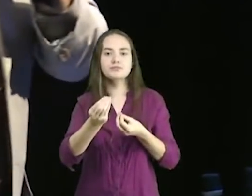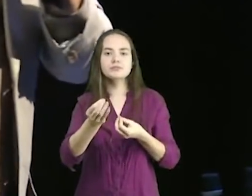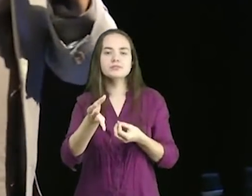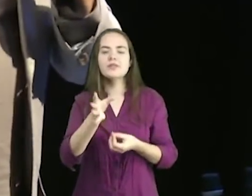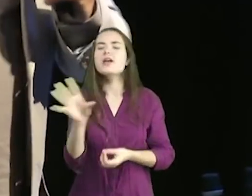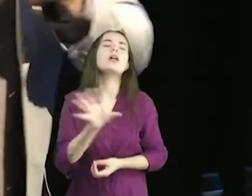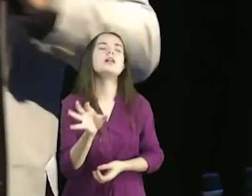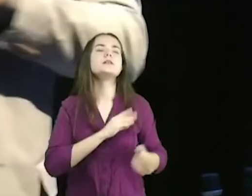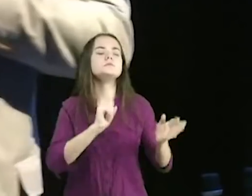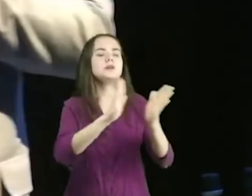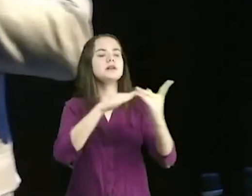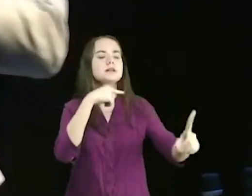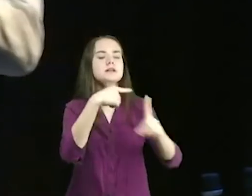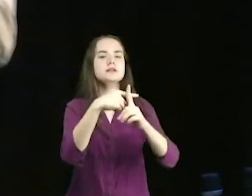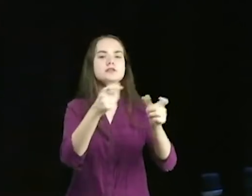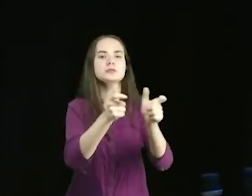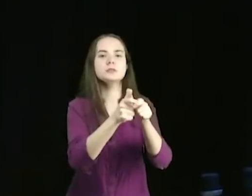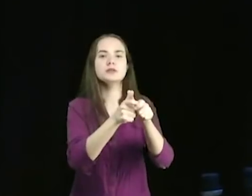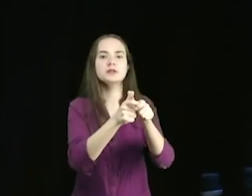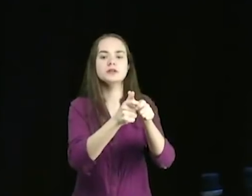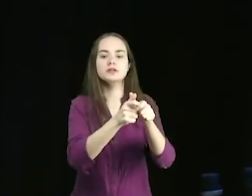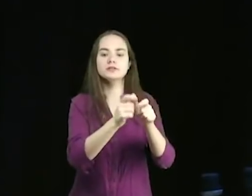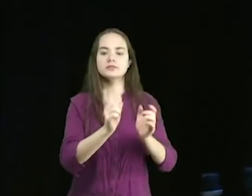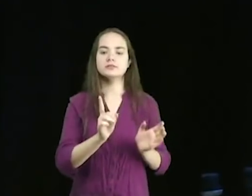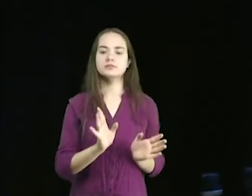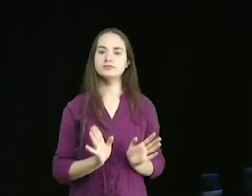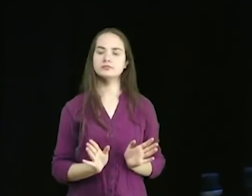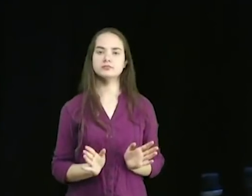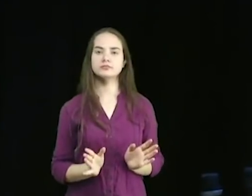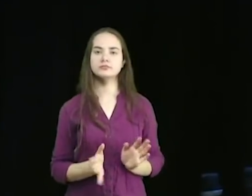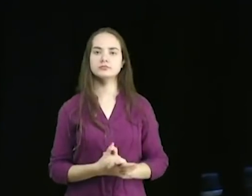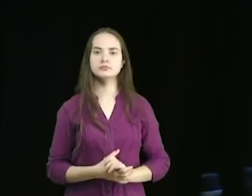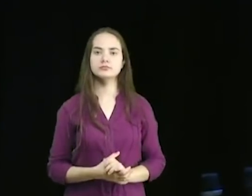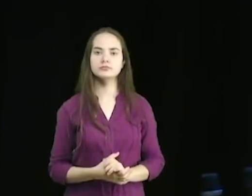pequena. Gente, isso não era ganância não, isso é ambição.